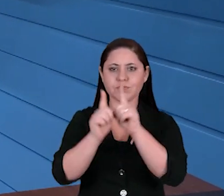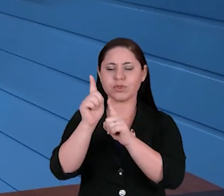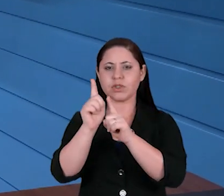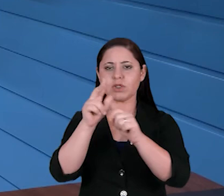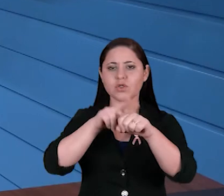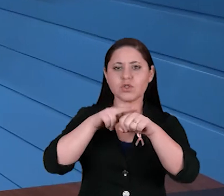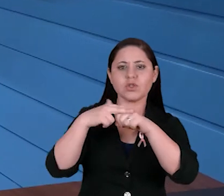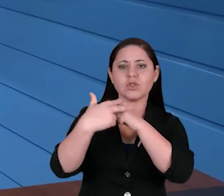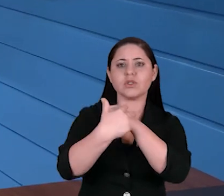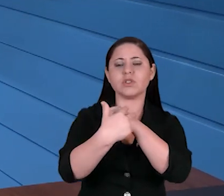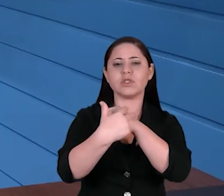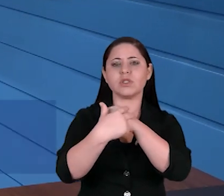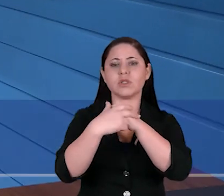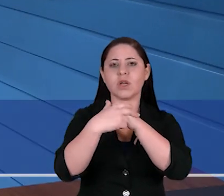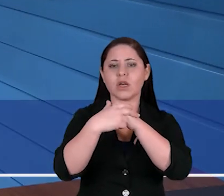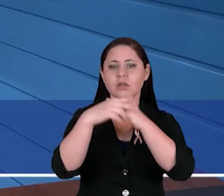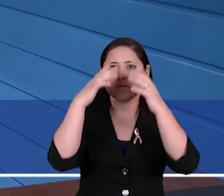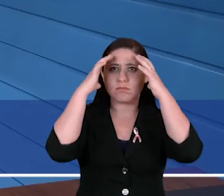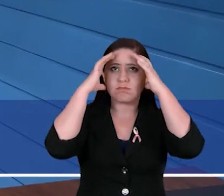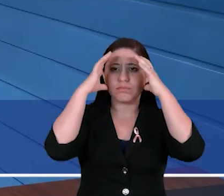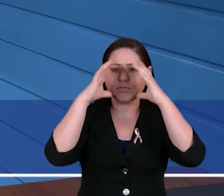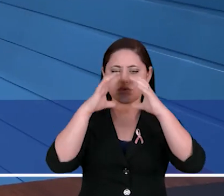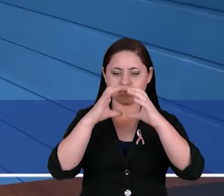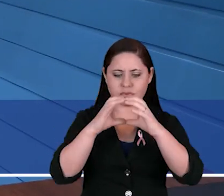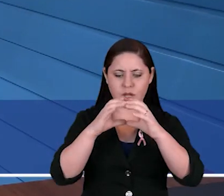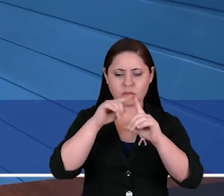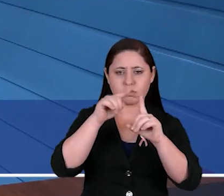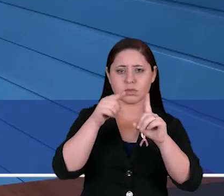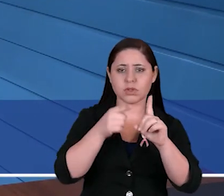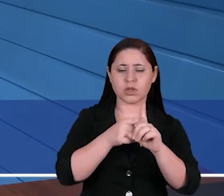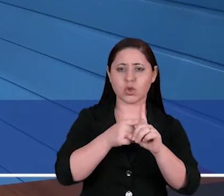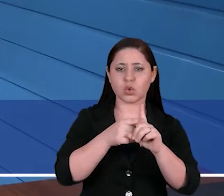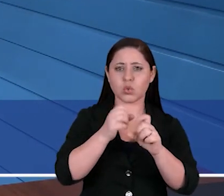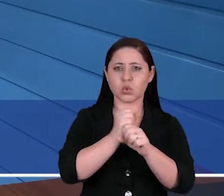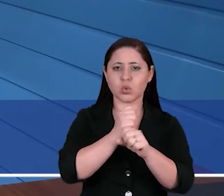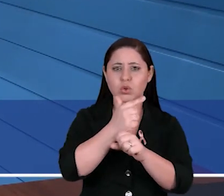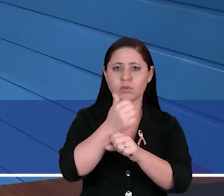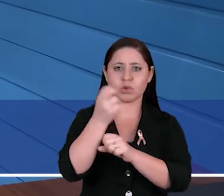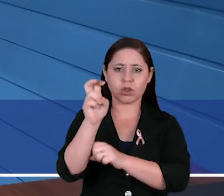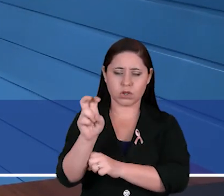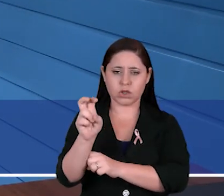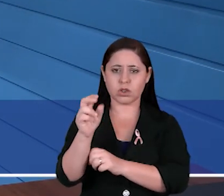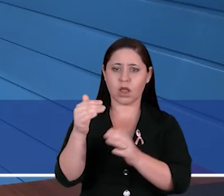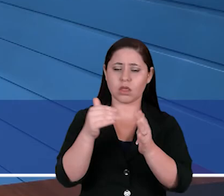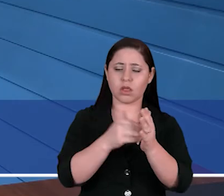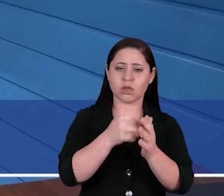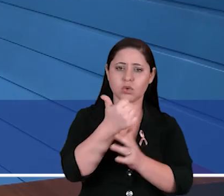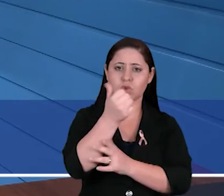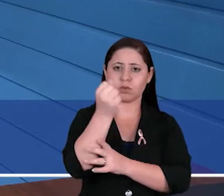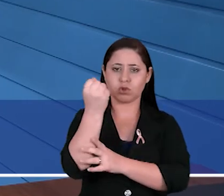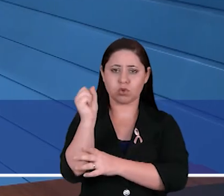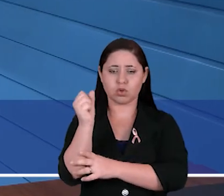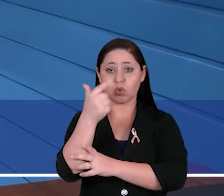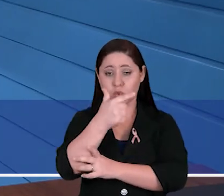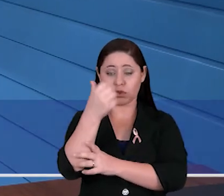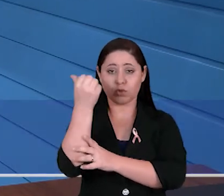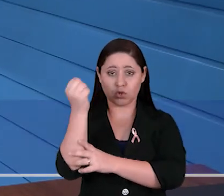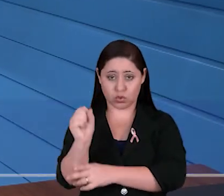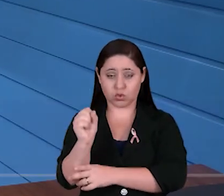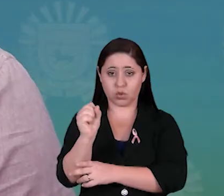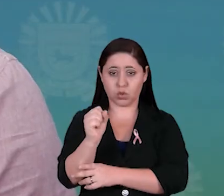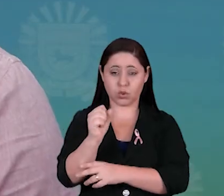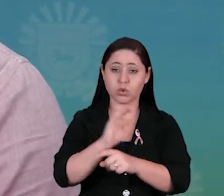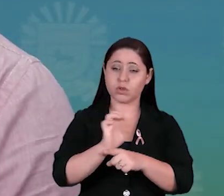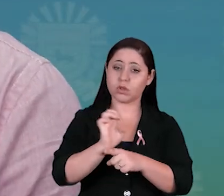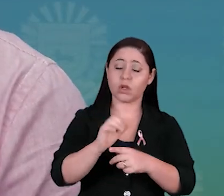os índices registrados de zika e microcefalia nas gestantes e nos recém-nascidos entre 2015 e 2018 no